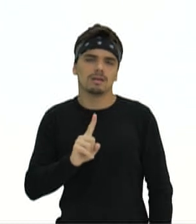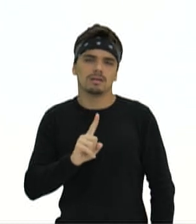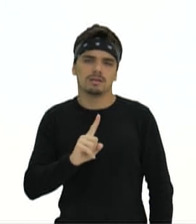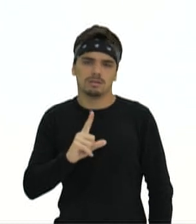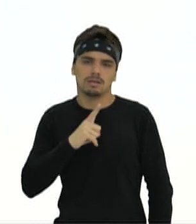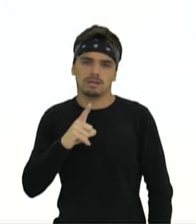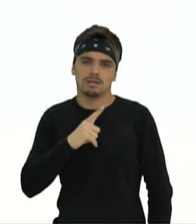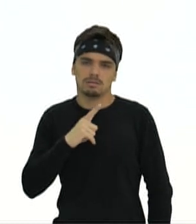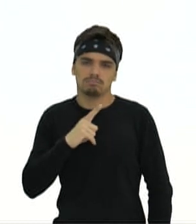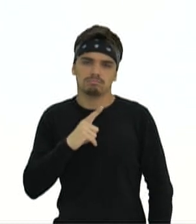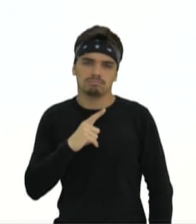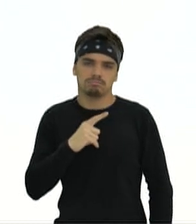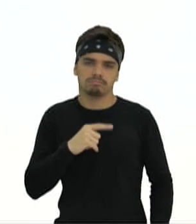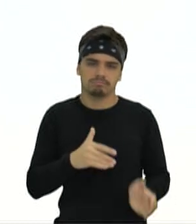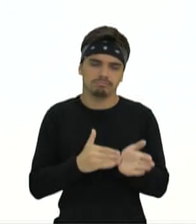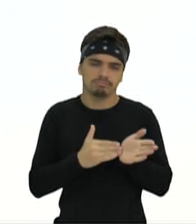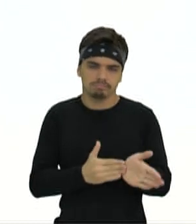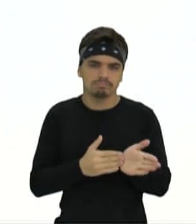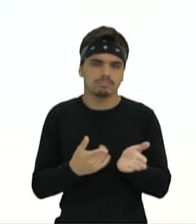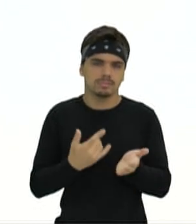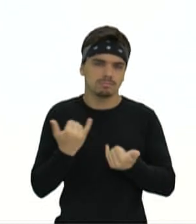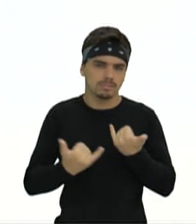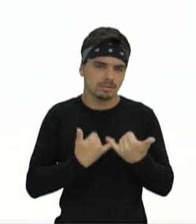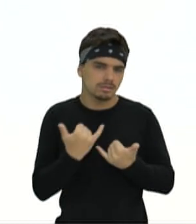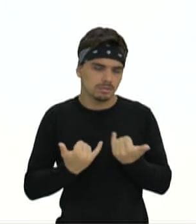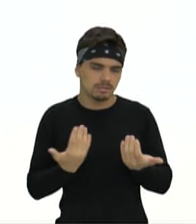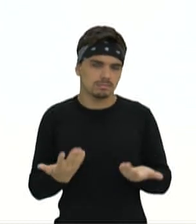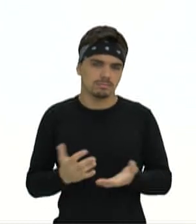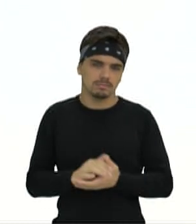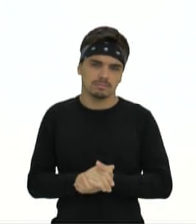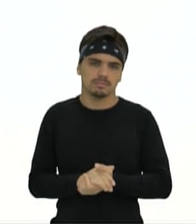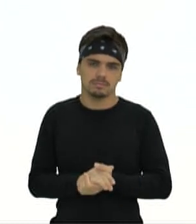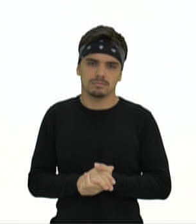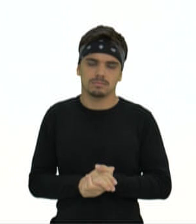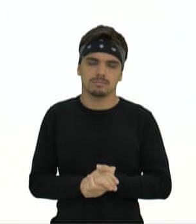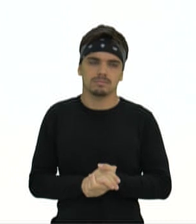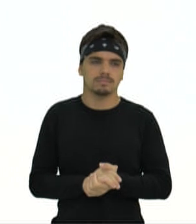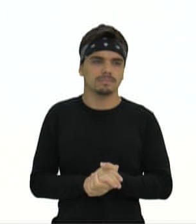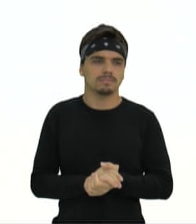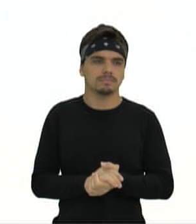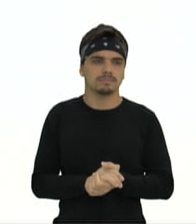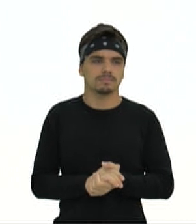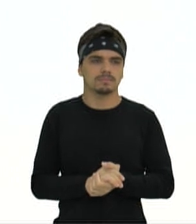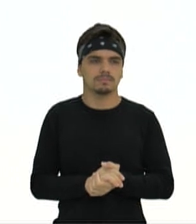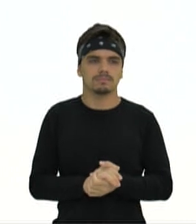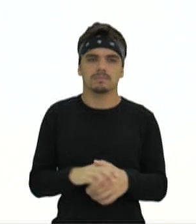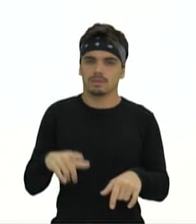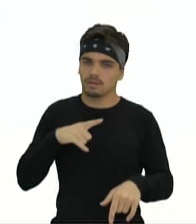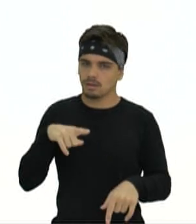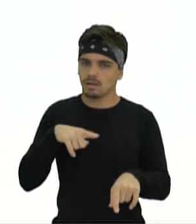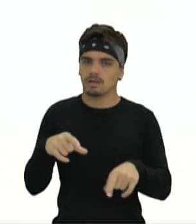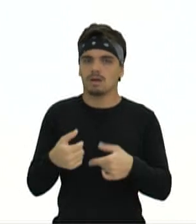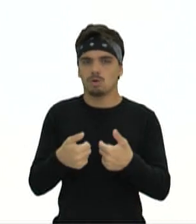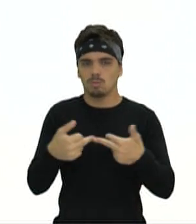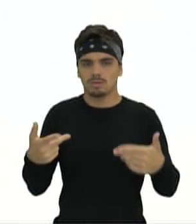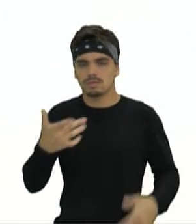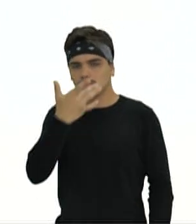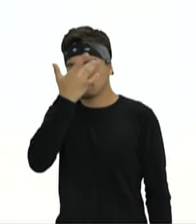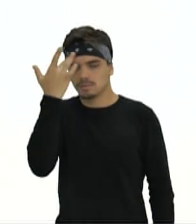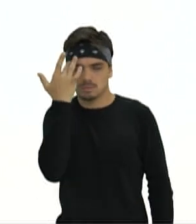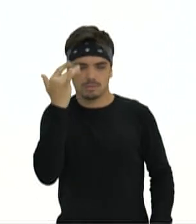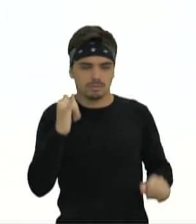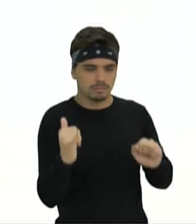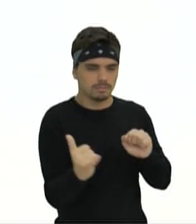como trapacear, que acho que tem mais a ver com o jogo, né? Mas no final das contas é a mesma ideia. Então, que algumas pessoas trapaceiam e outras